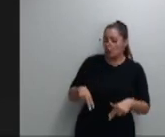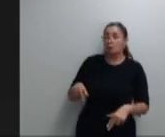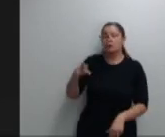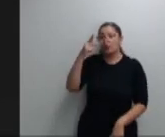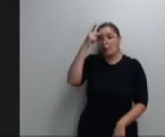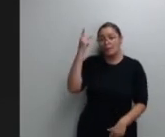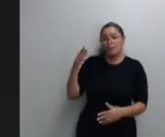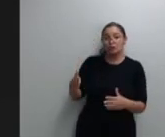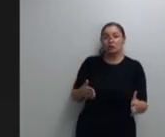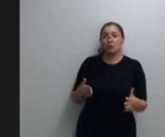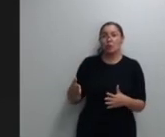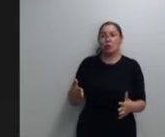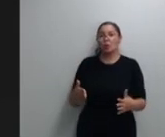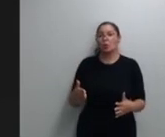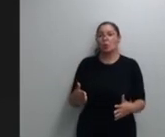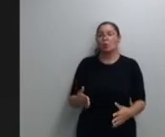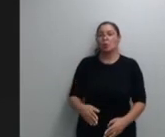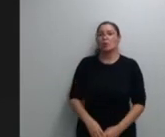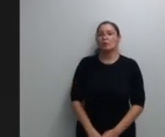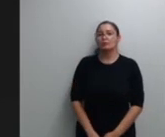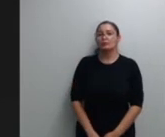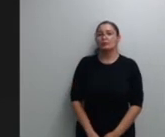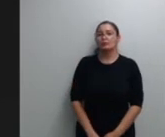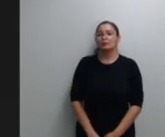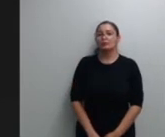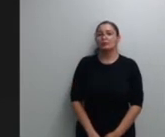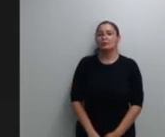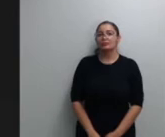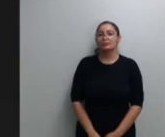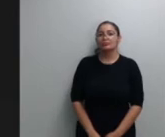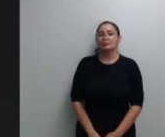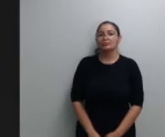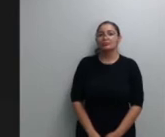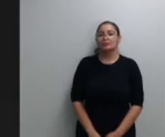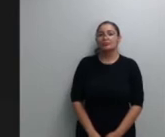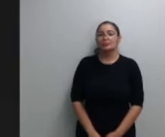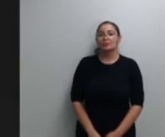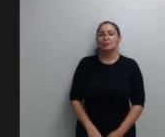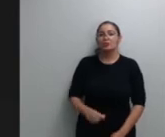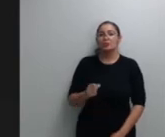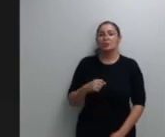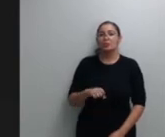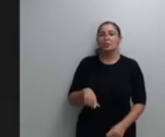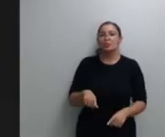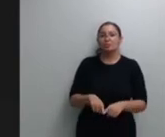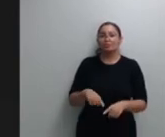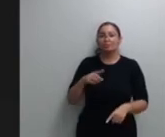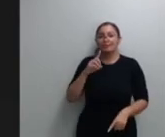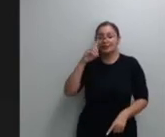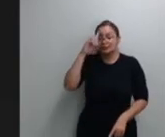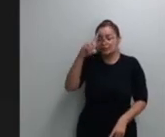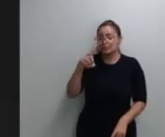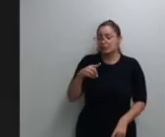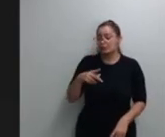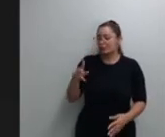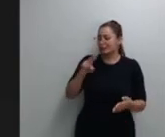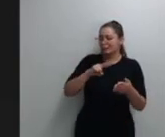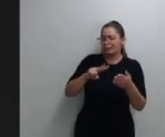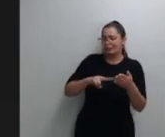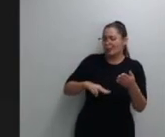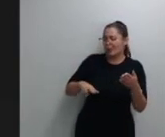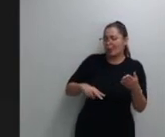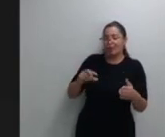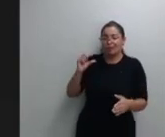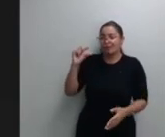dirigida a todos os concorrentes nesse sentido eu trago aqui algumas decisões não vou lê-las para não cansá-los